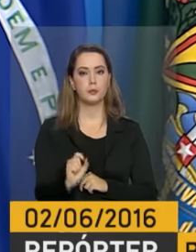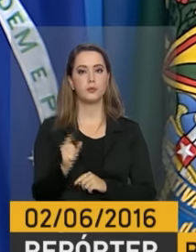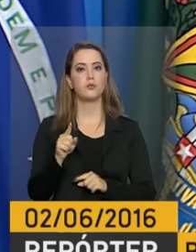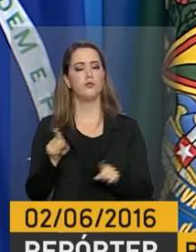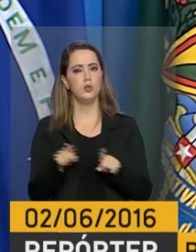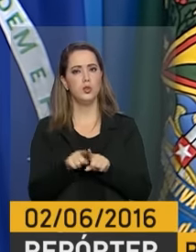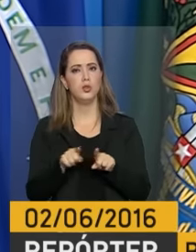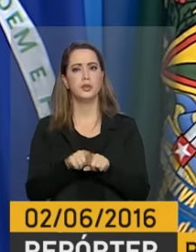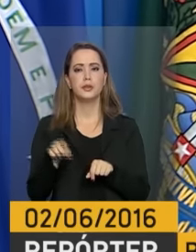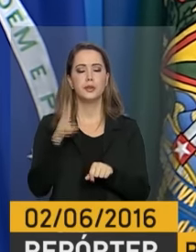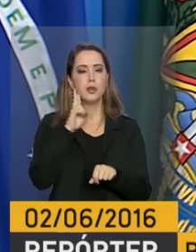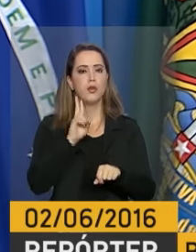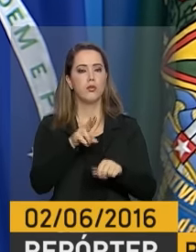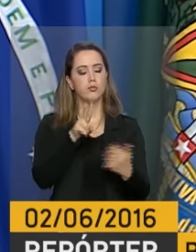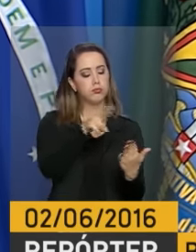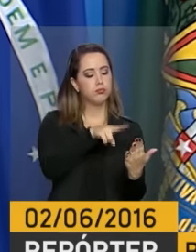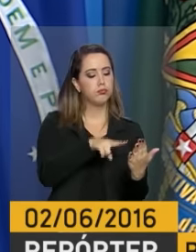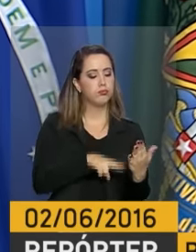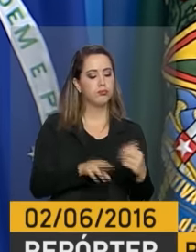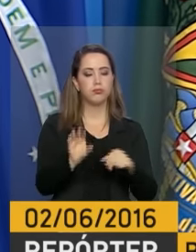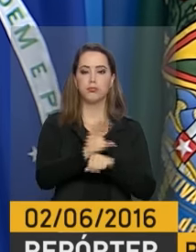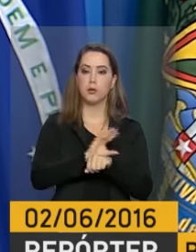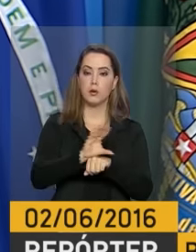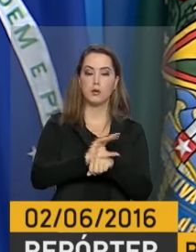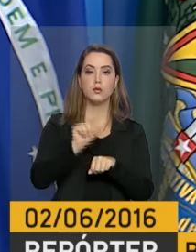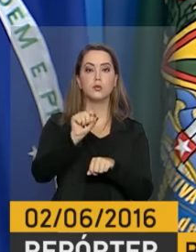da eficiência, nós verificamos a